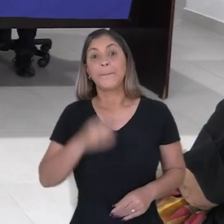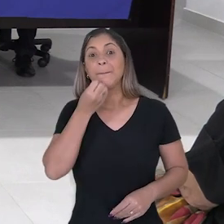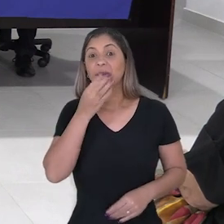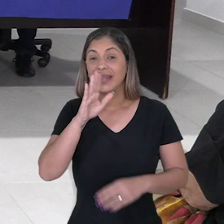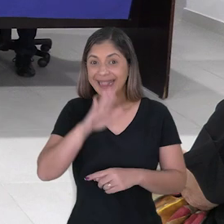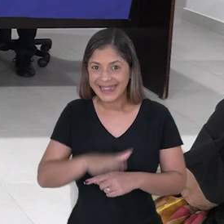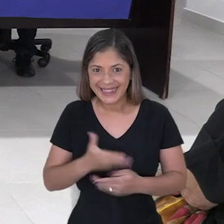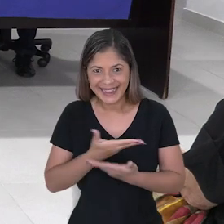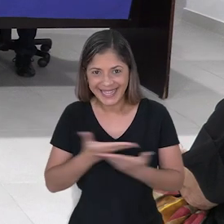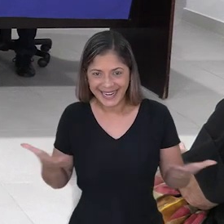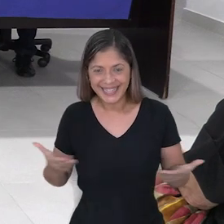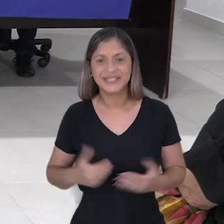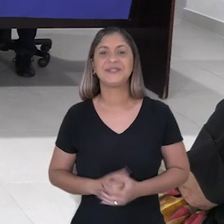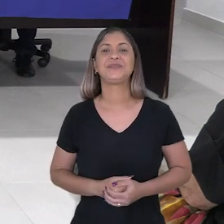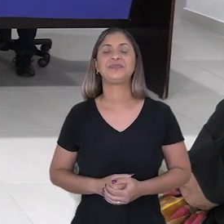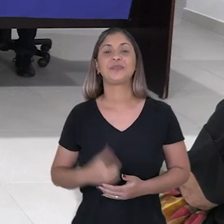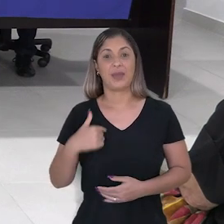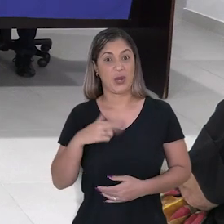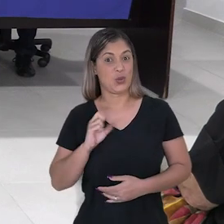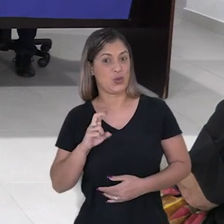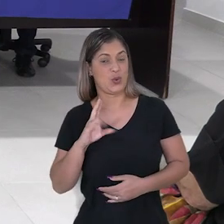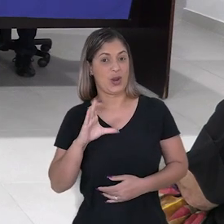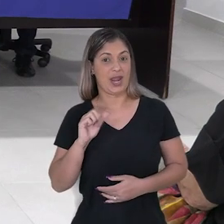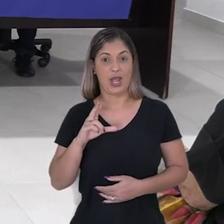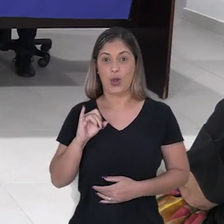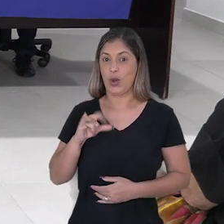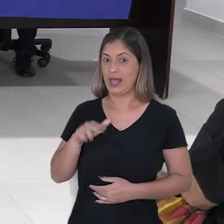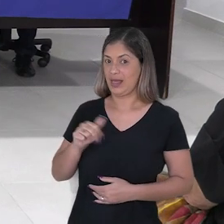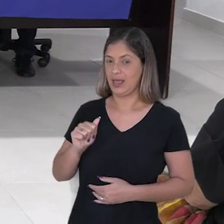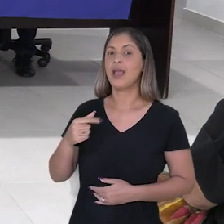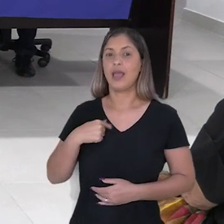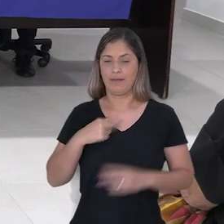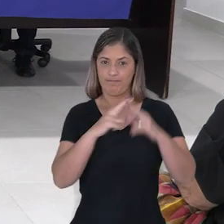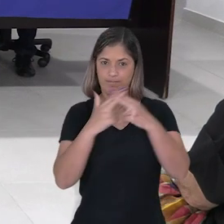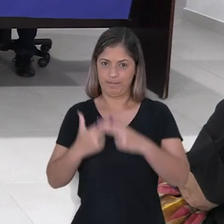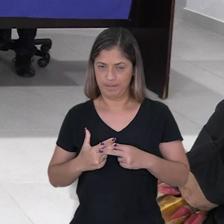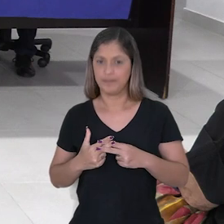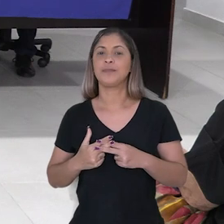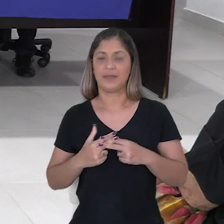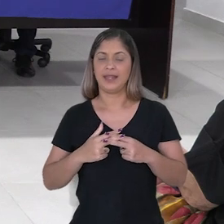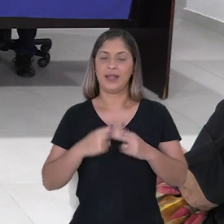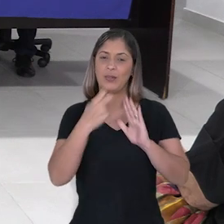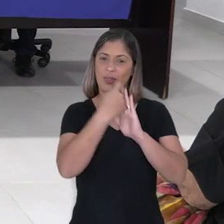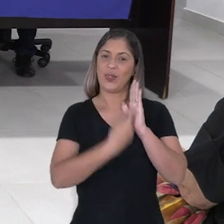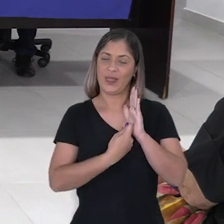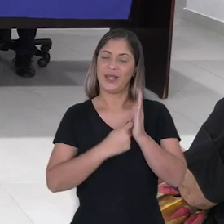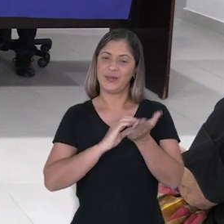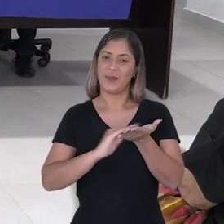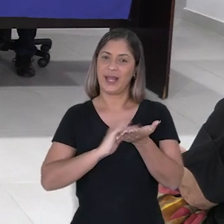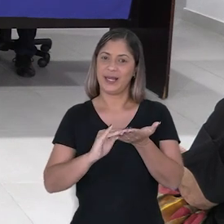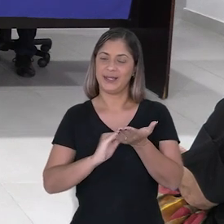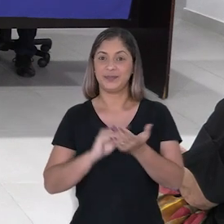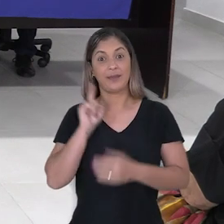Boa tarde, eu sou a Carolina, sou revisora de textos em Braille, sou uma das, na verdade, né, revisora de